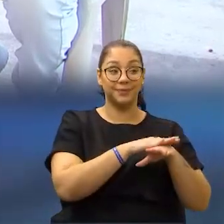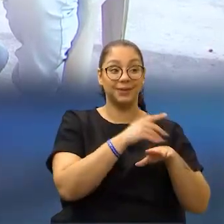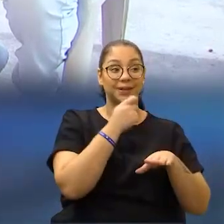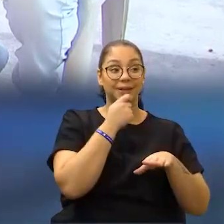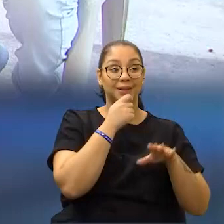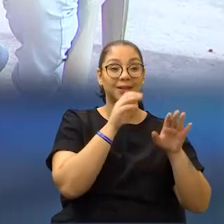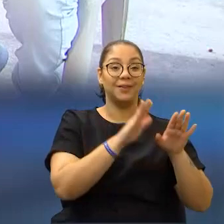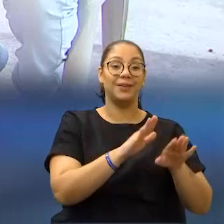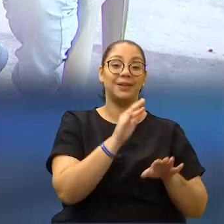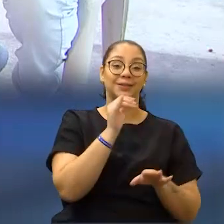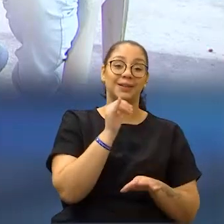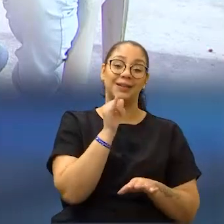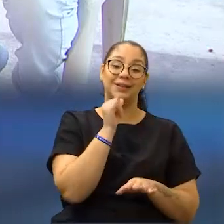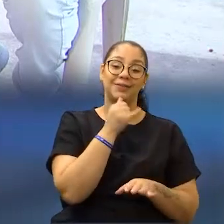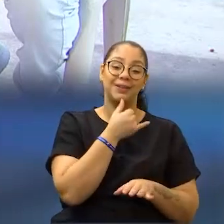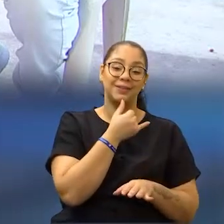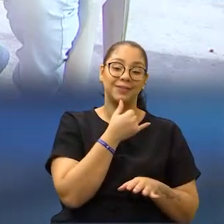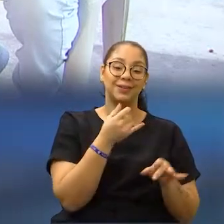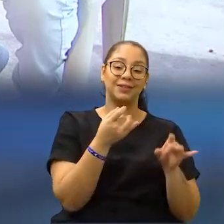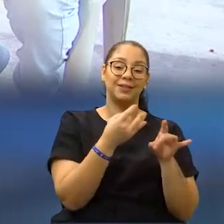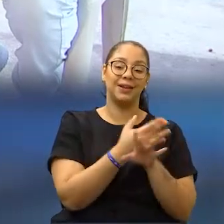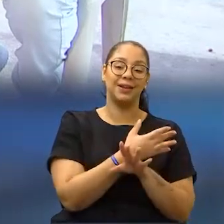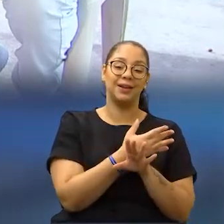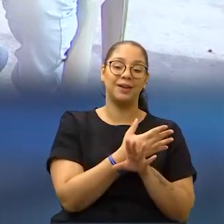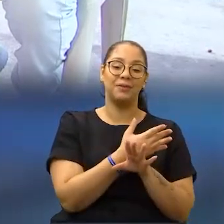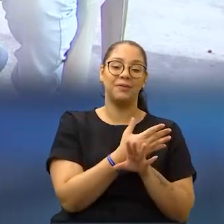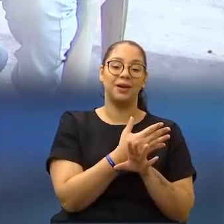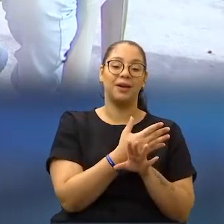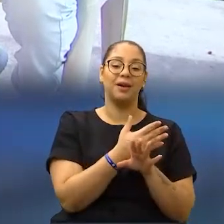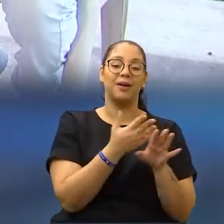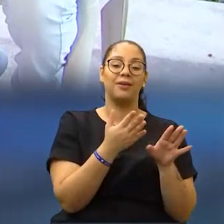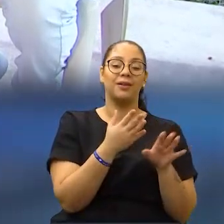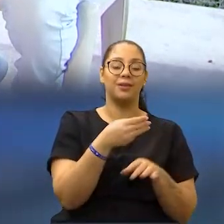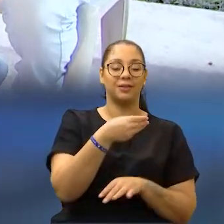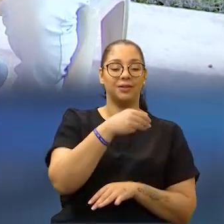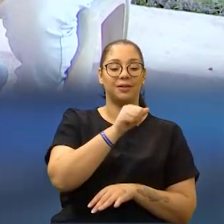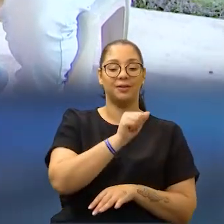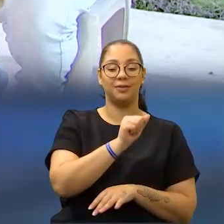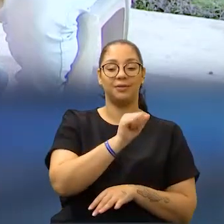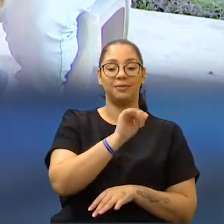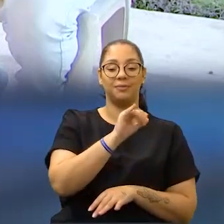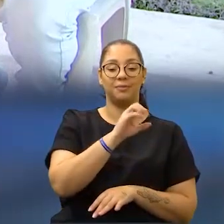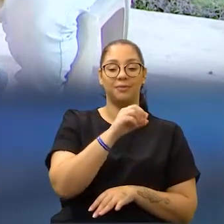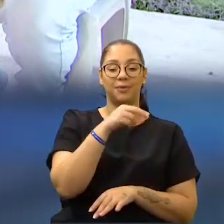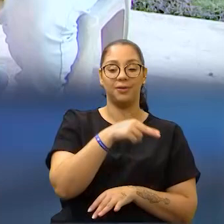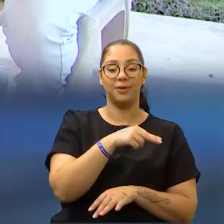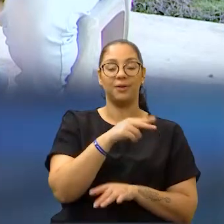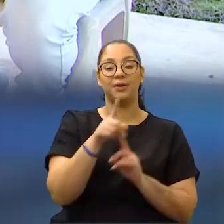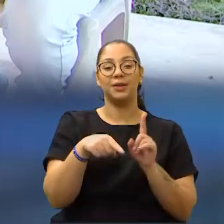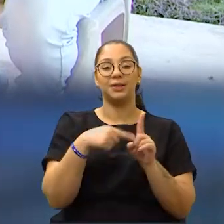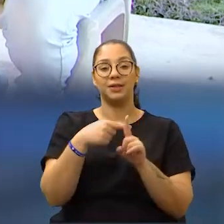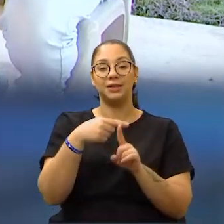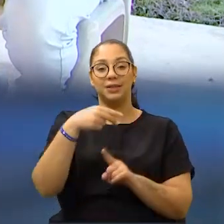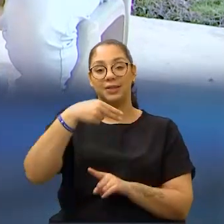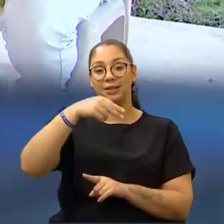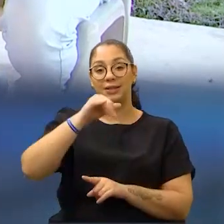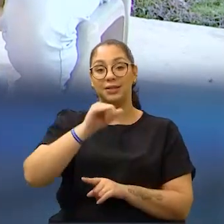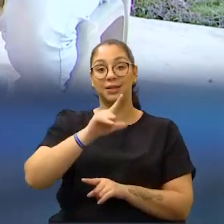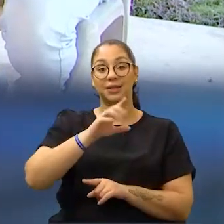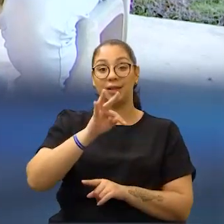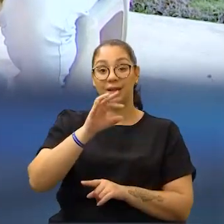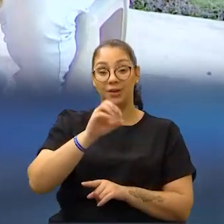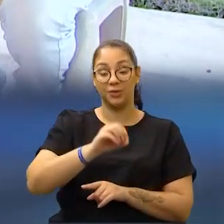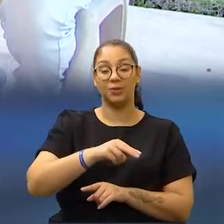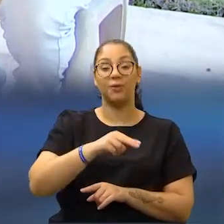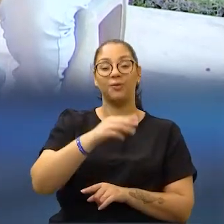bom, mas uma hora, infelizmente, tem que acabar o programa. Michael e